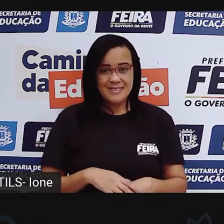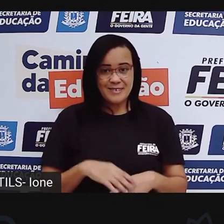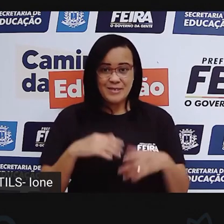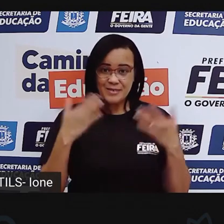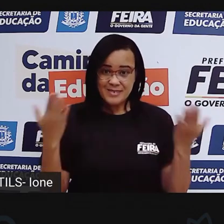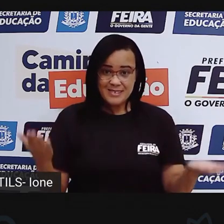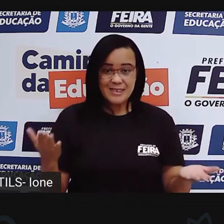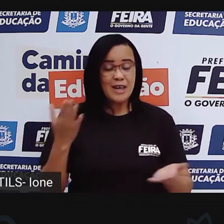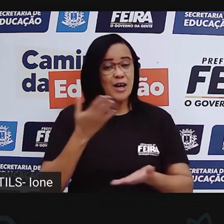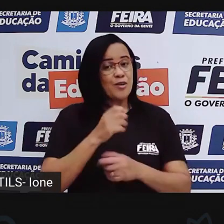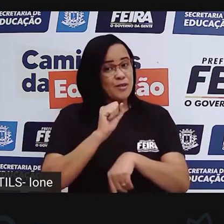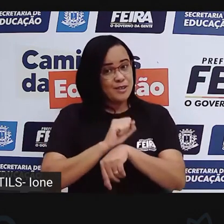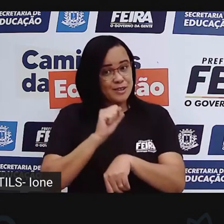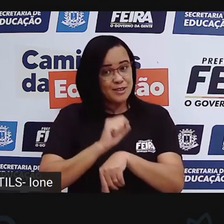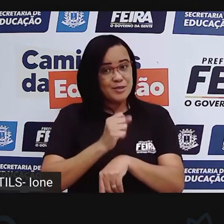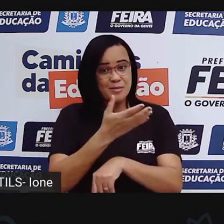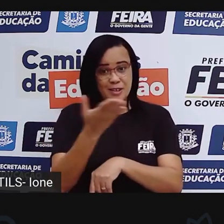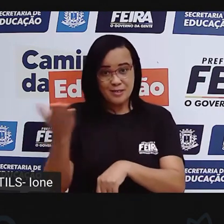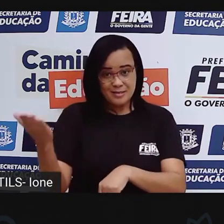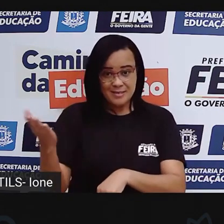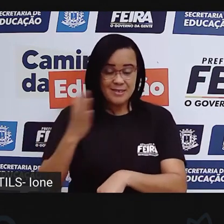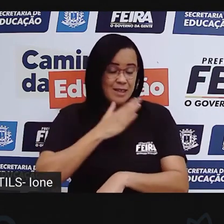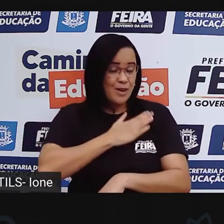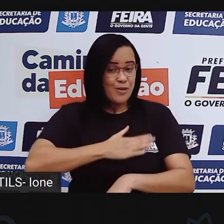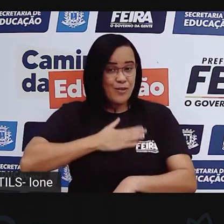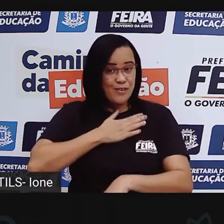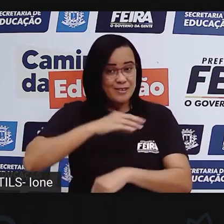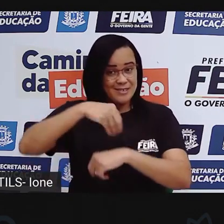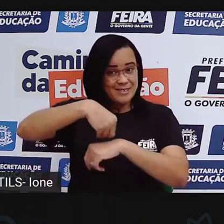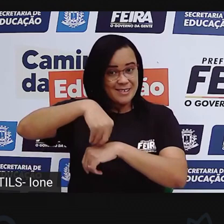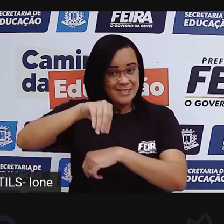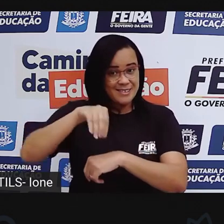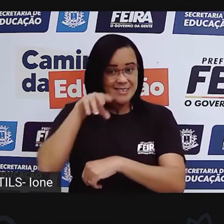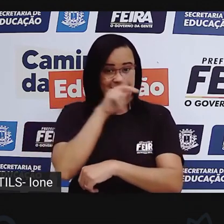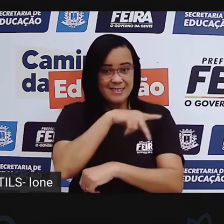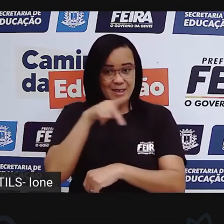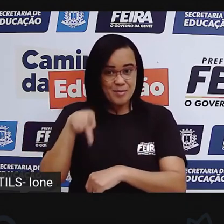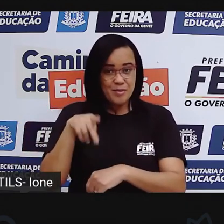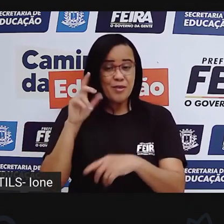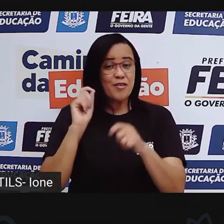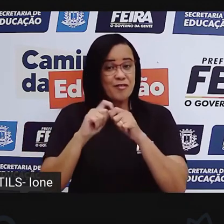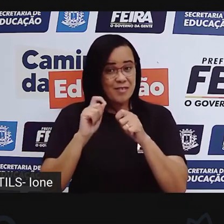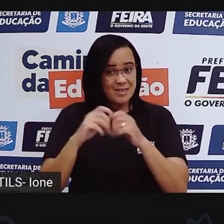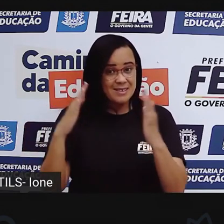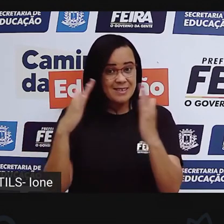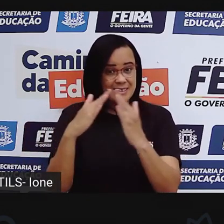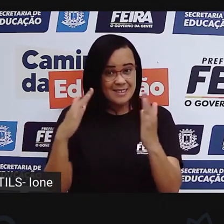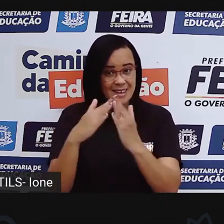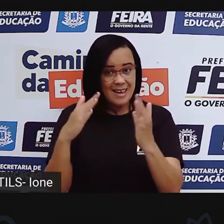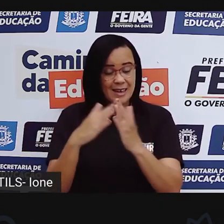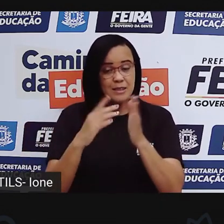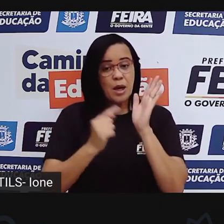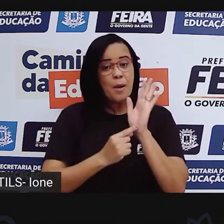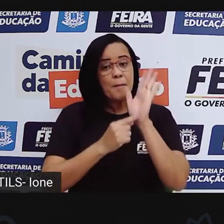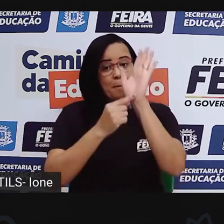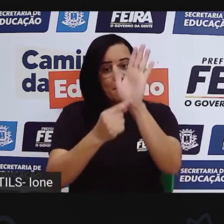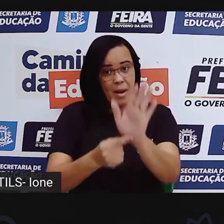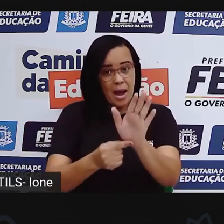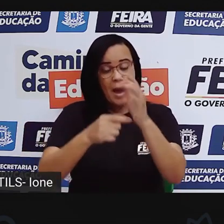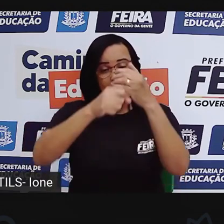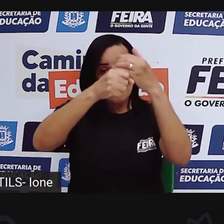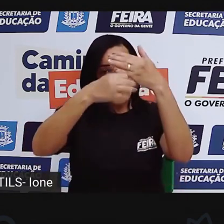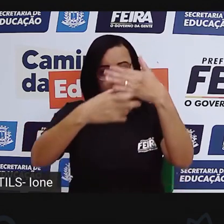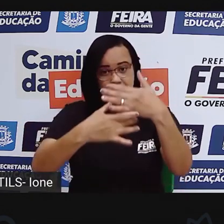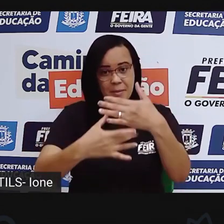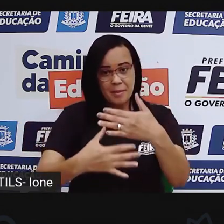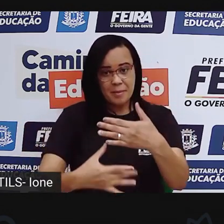que vocês tenham gostado dessa dica da Pro, tá bom? Façam aí. Postem aí nas redes sociais para